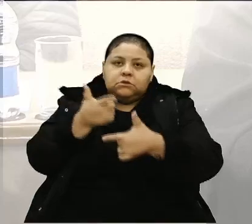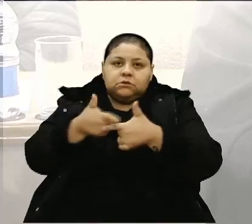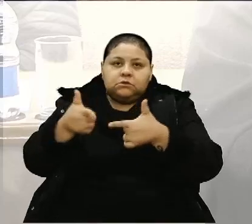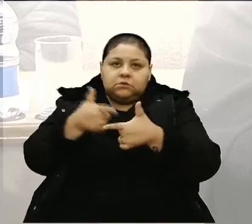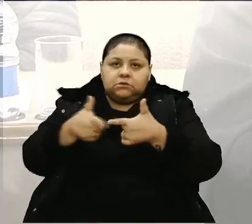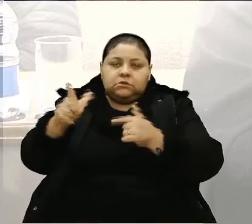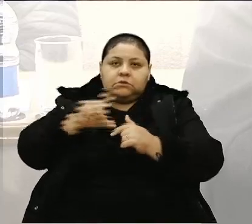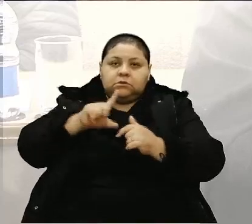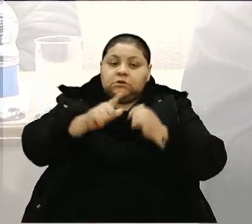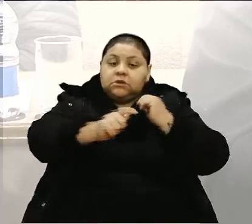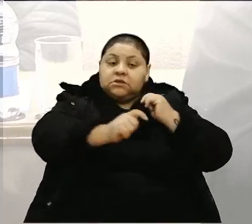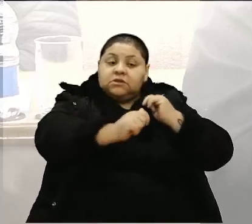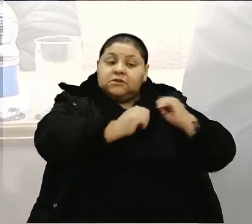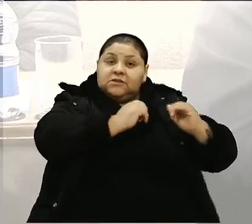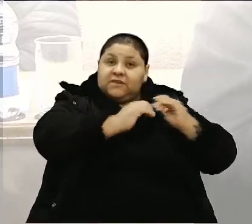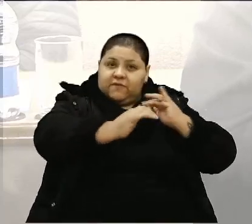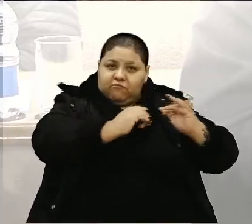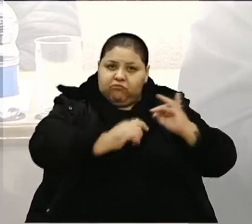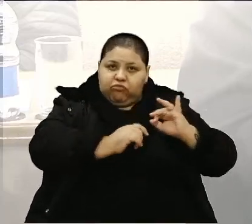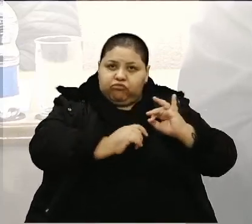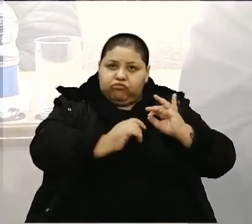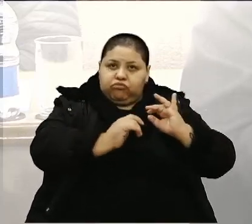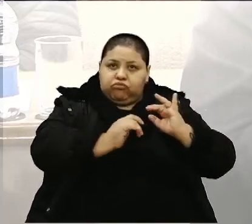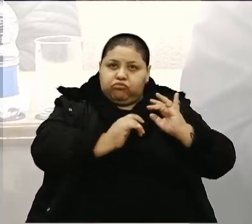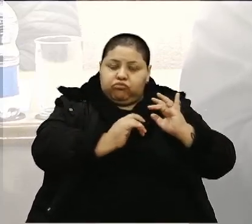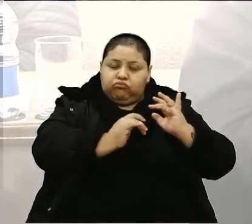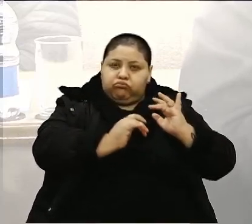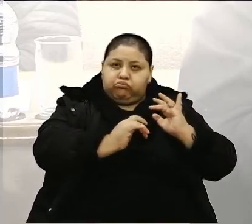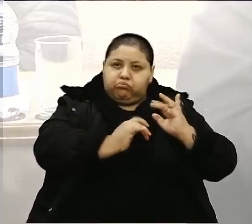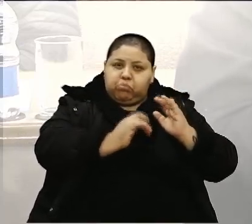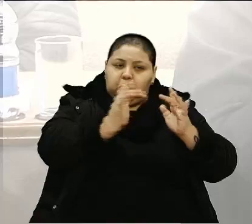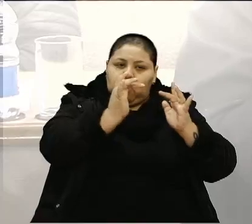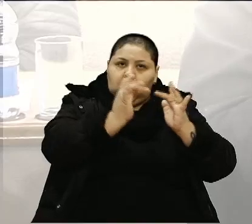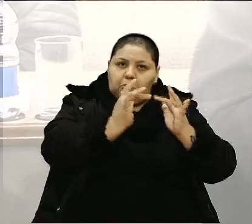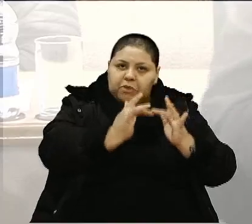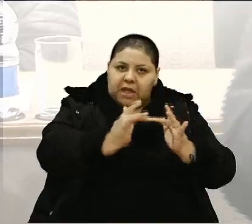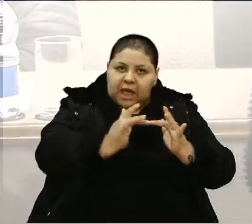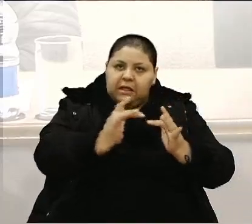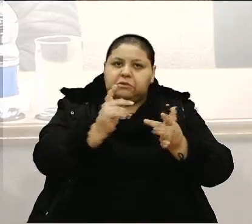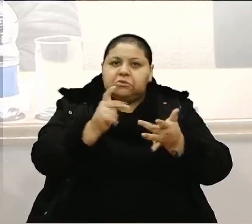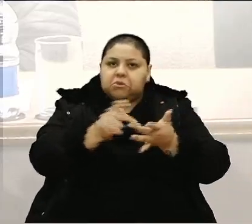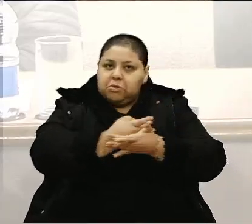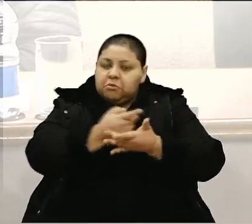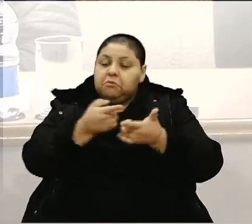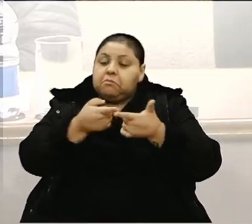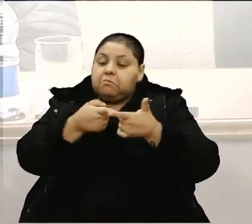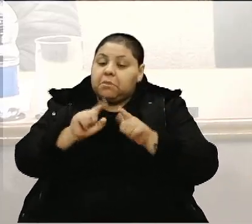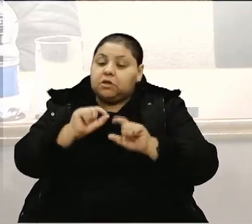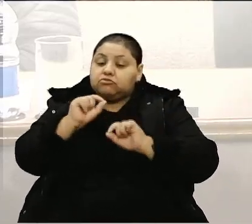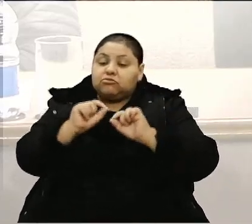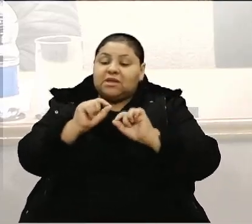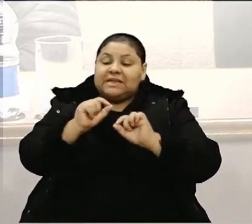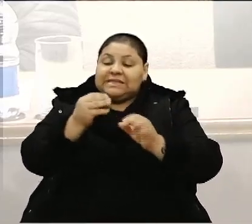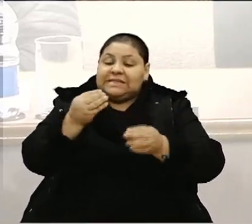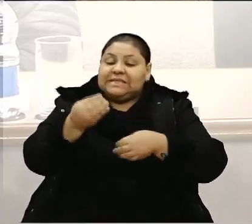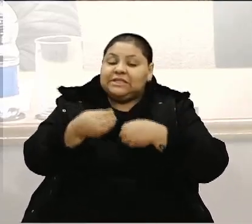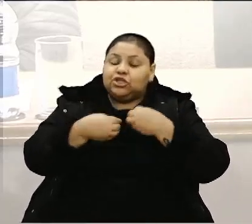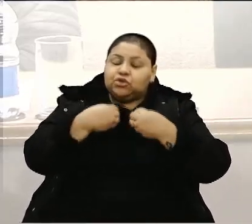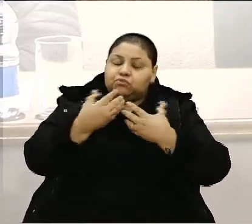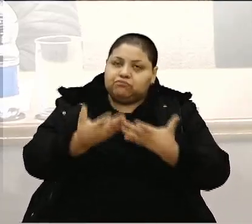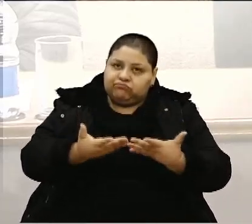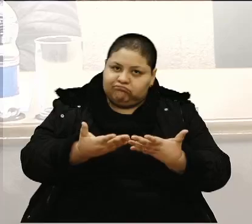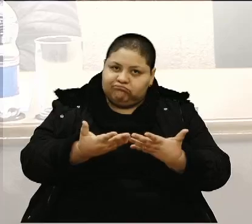Houve movimentos, houve acertos, houve erros, mas o que se sentiu foi